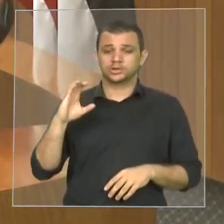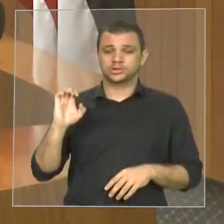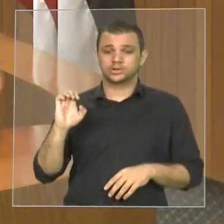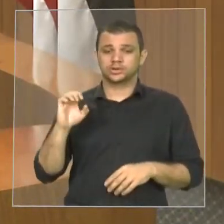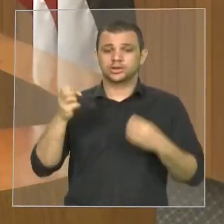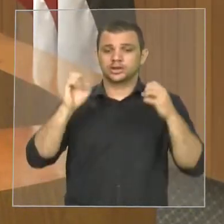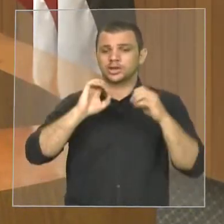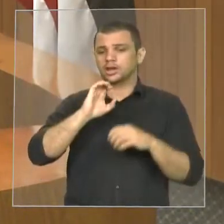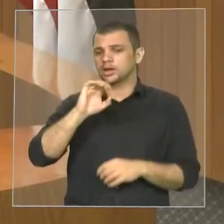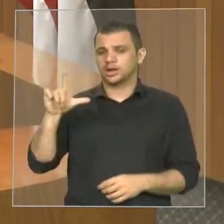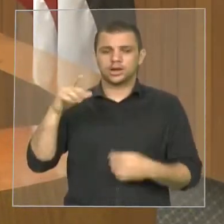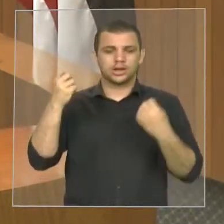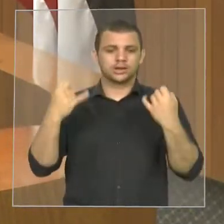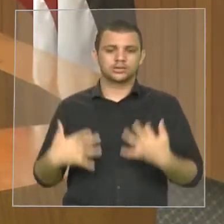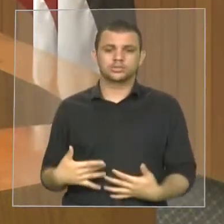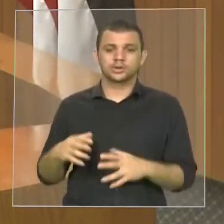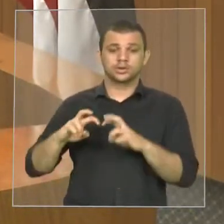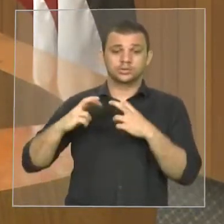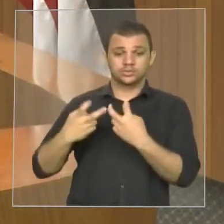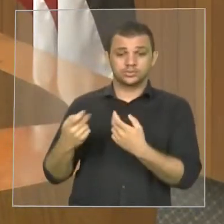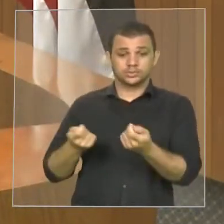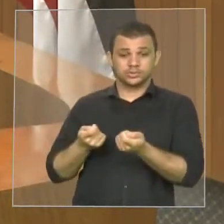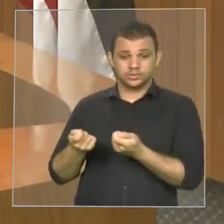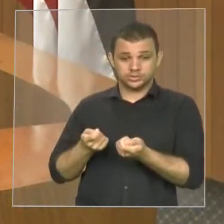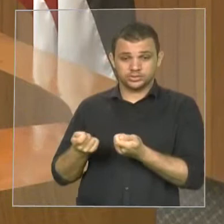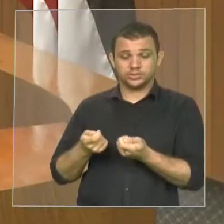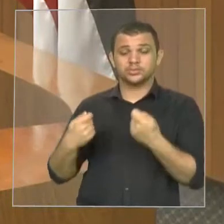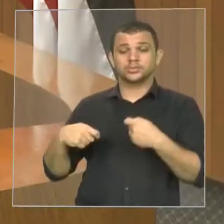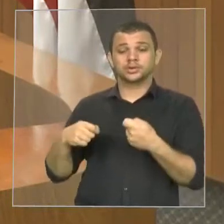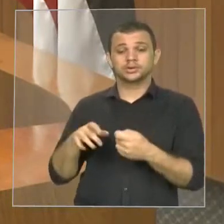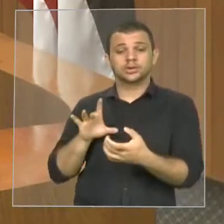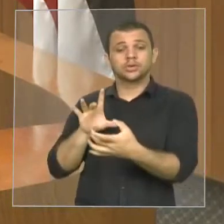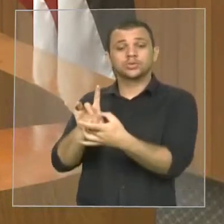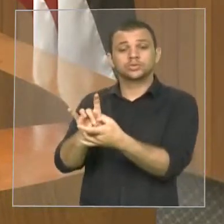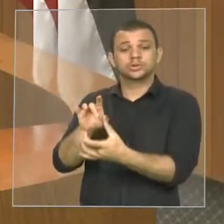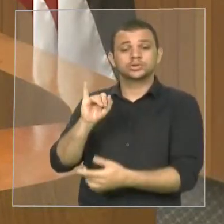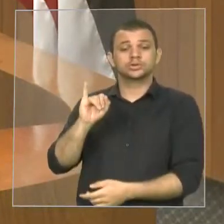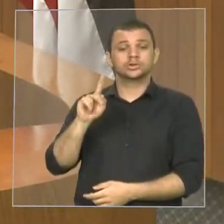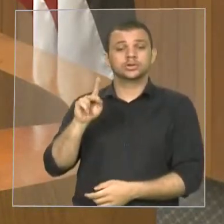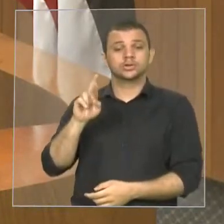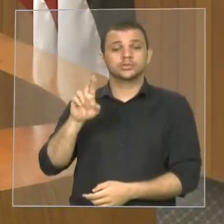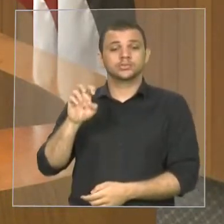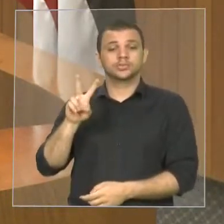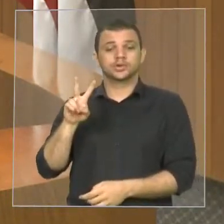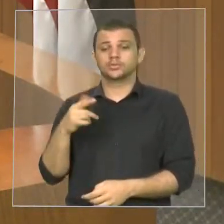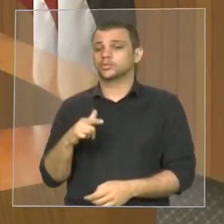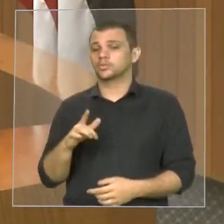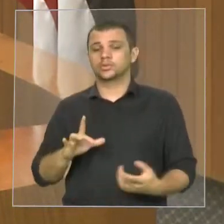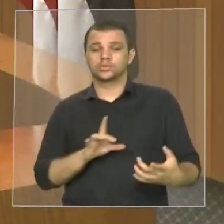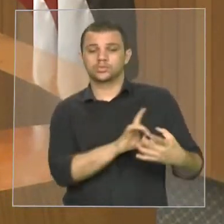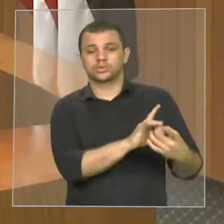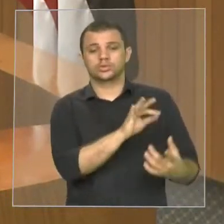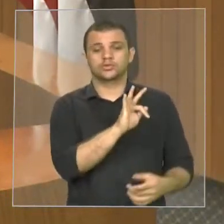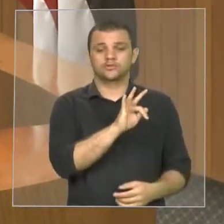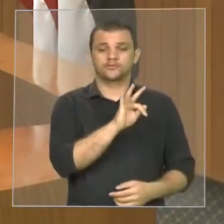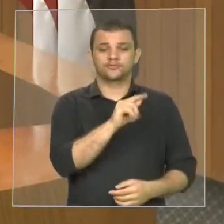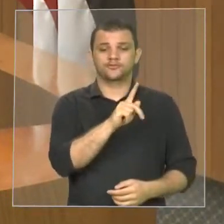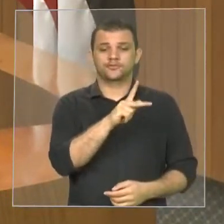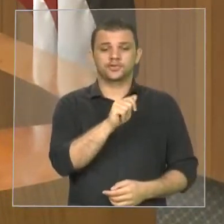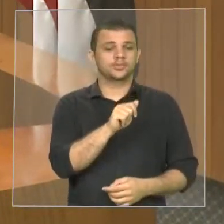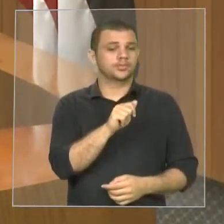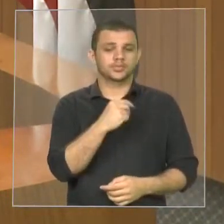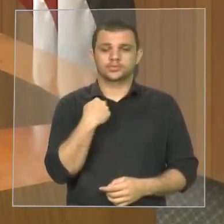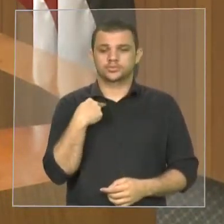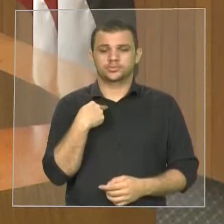O Conselho Administrativo tem que ser ligado ao IPREV e não ao FEPA, como está no projeto original. São esses e